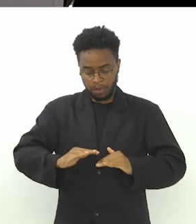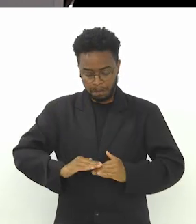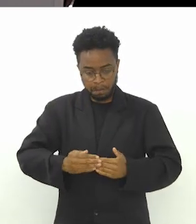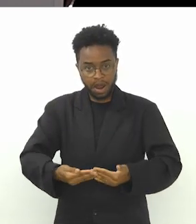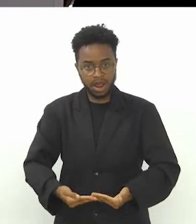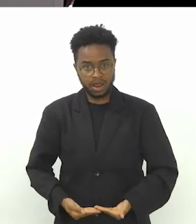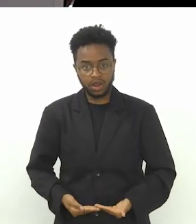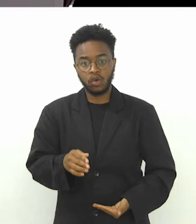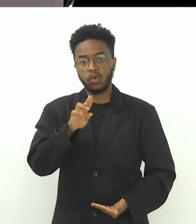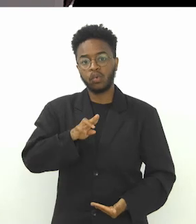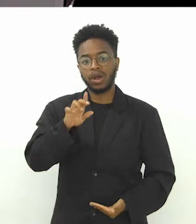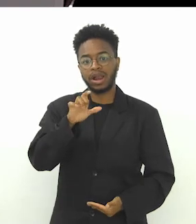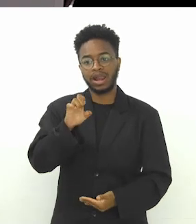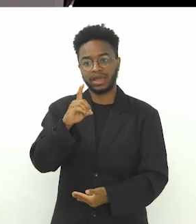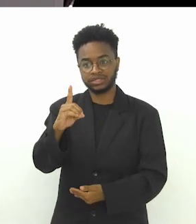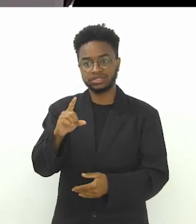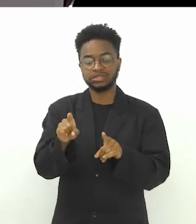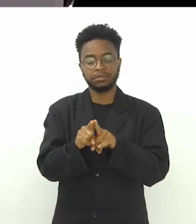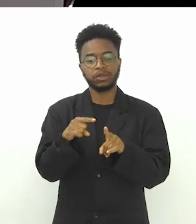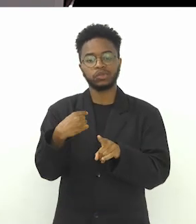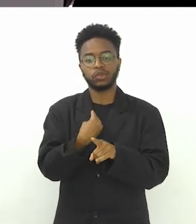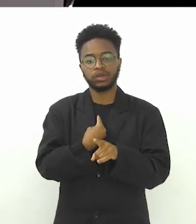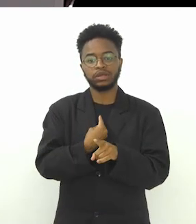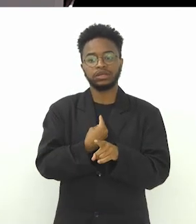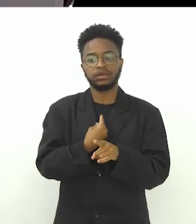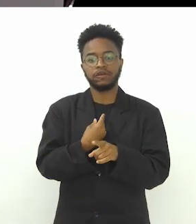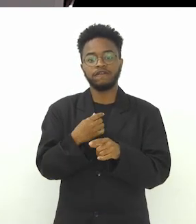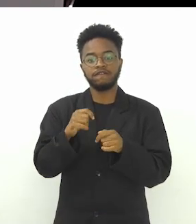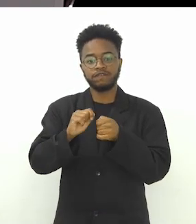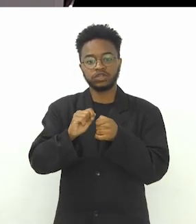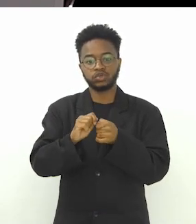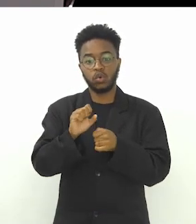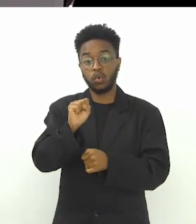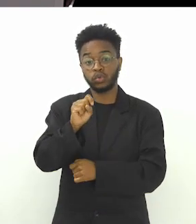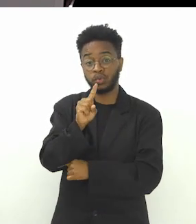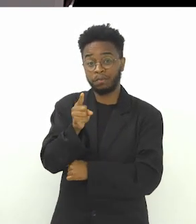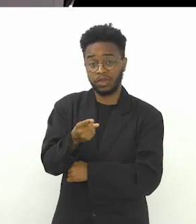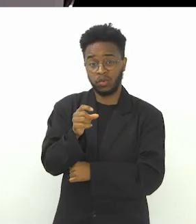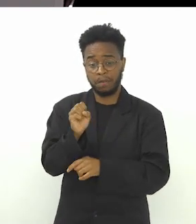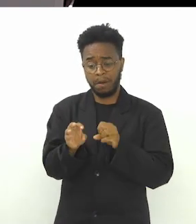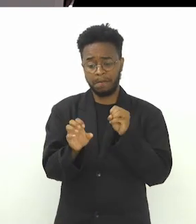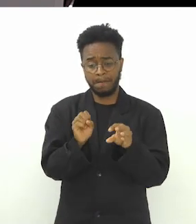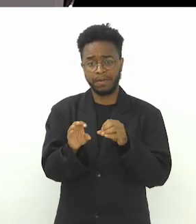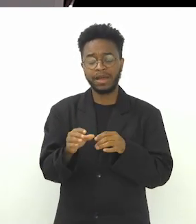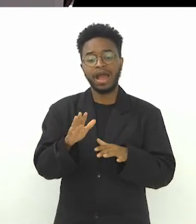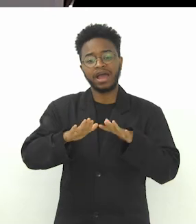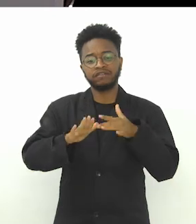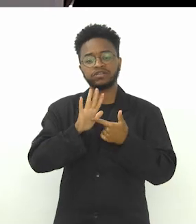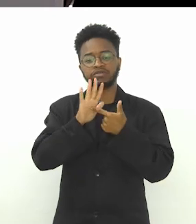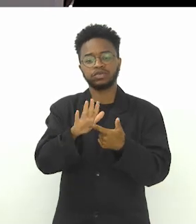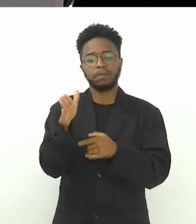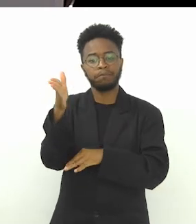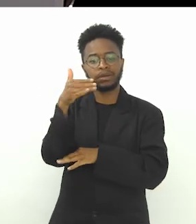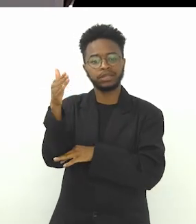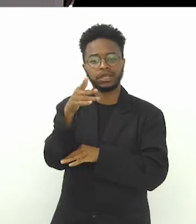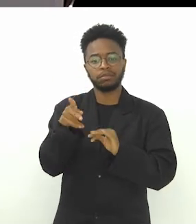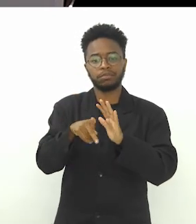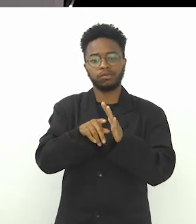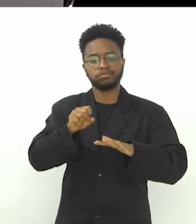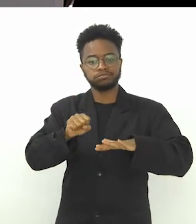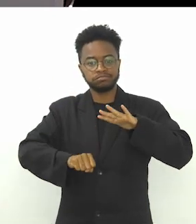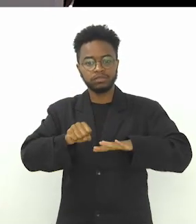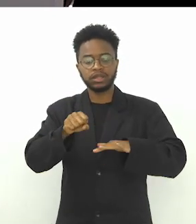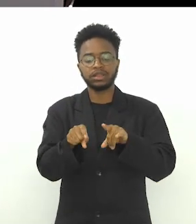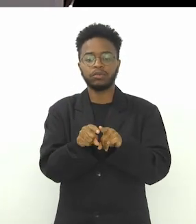ventre seja toda. A gente cravejou essa barriga também com 8.000 pontos de LED. E tinha hora que aparecia a bandeira do Salgueiro.